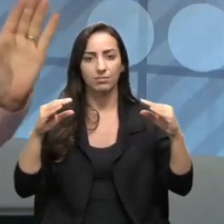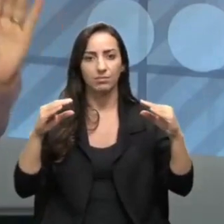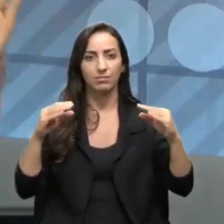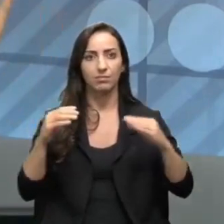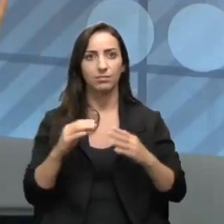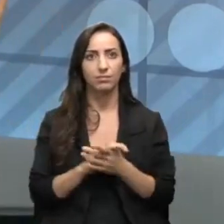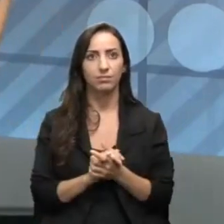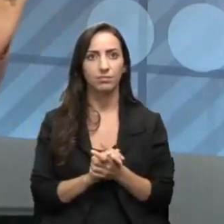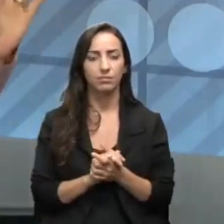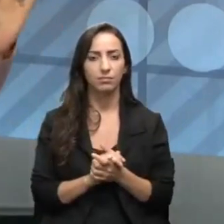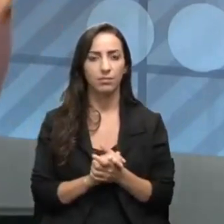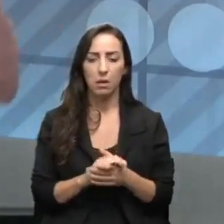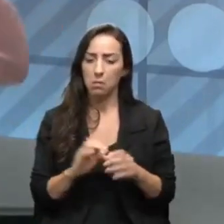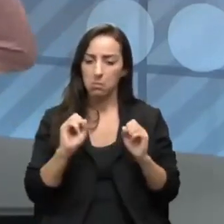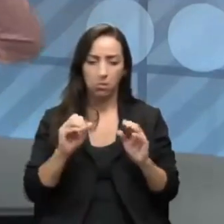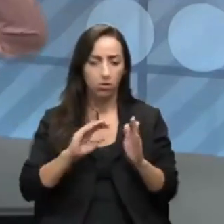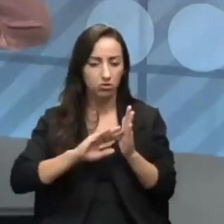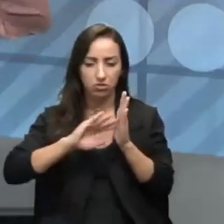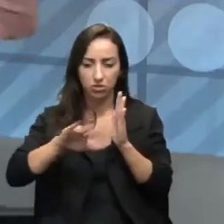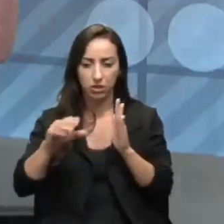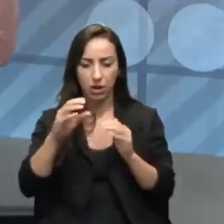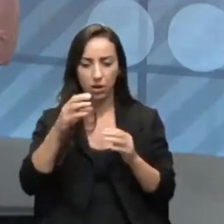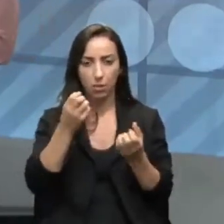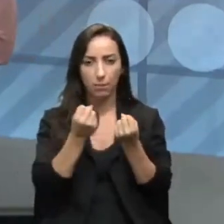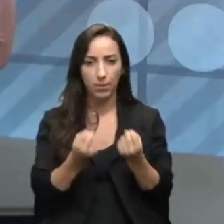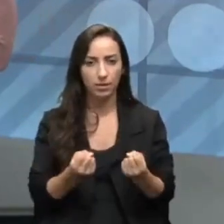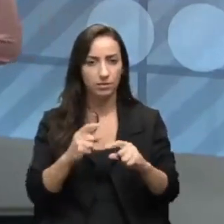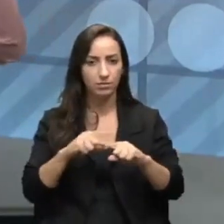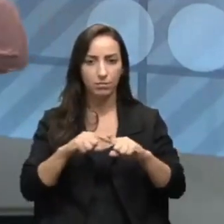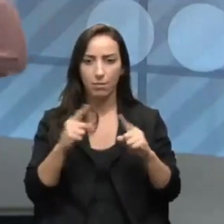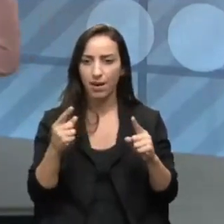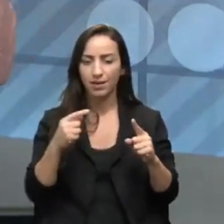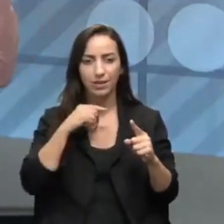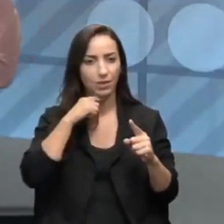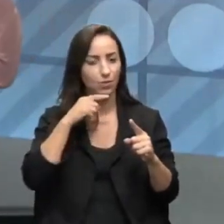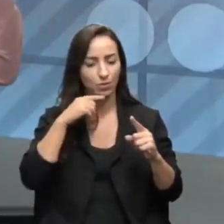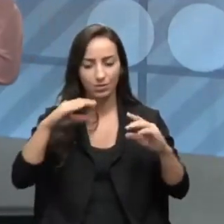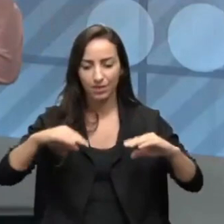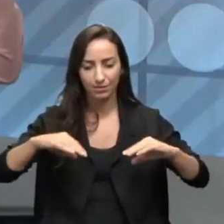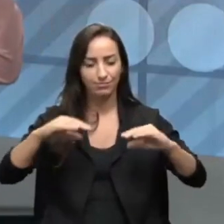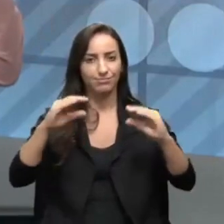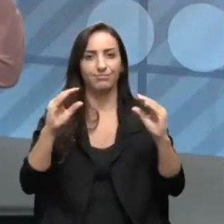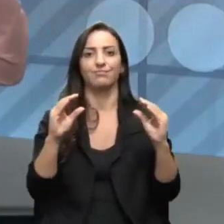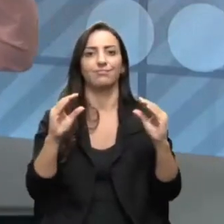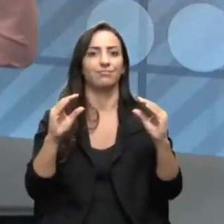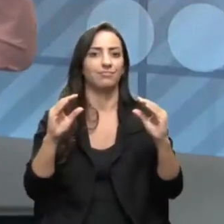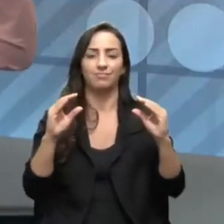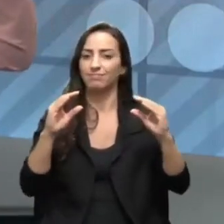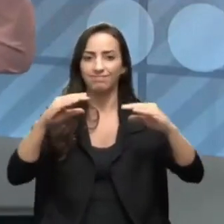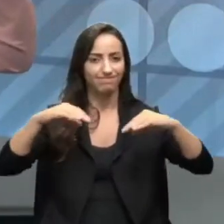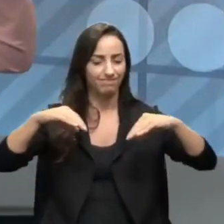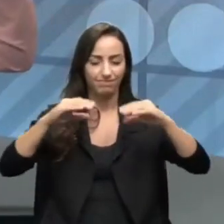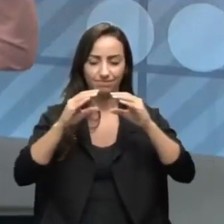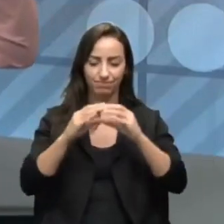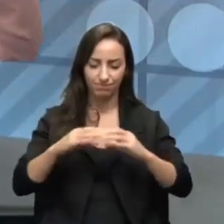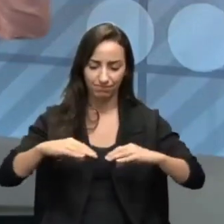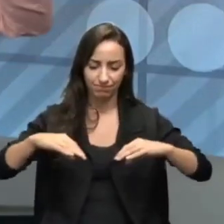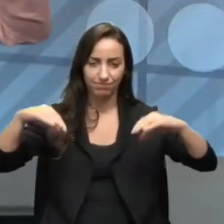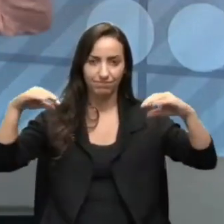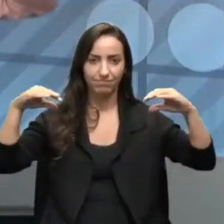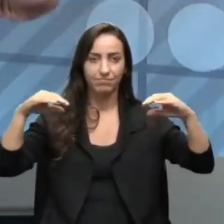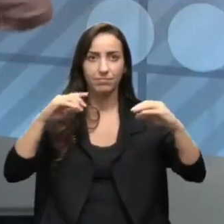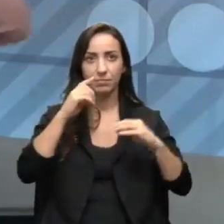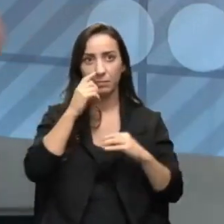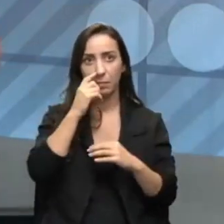original. Mesmo tirando aquele carregamento, a viga teoricamente tenderia a voltar ao seu estágio original, ela não consegue.